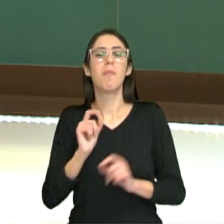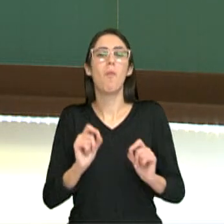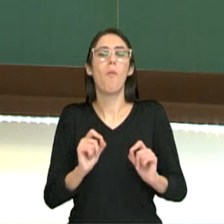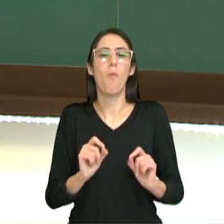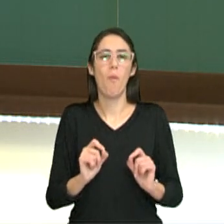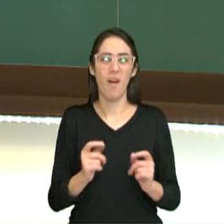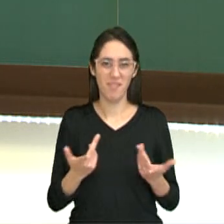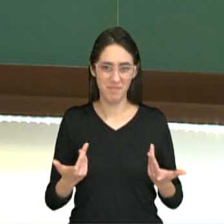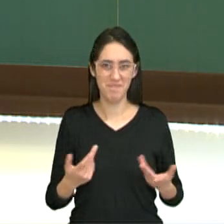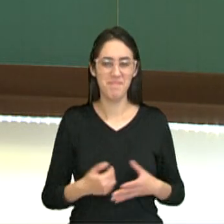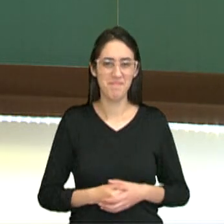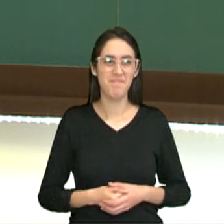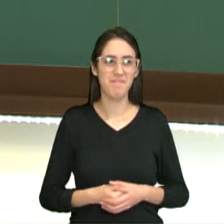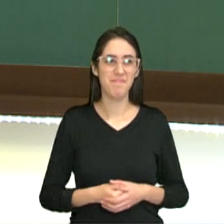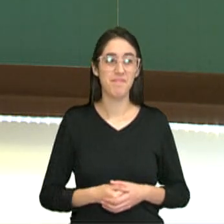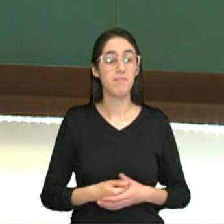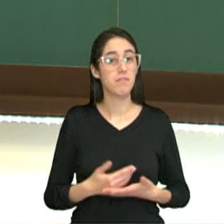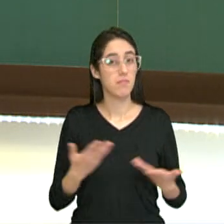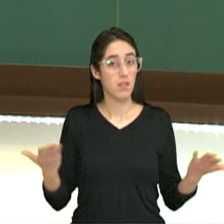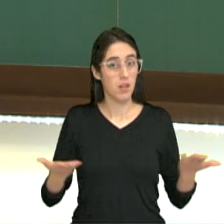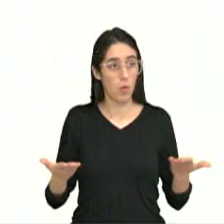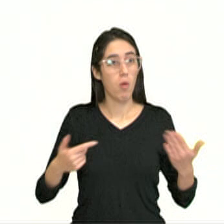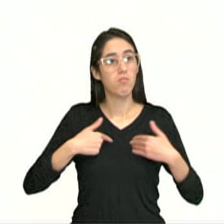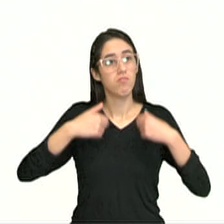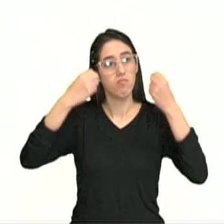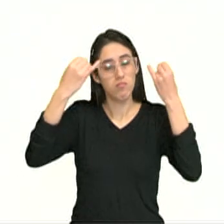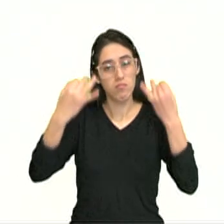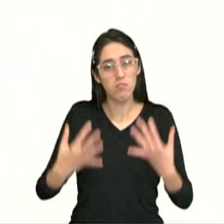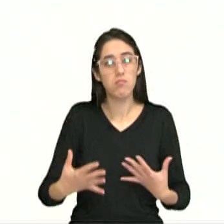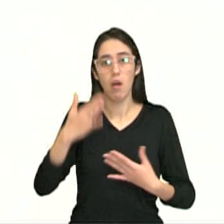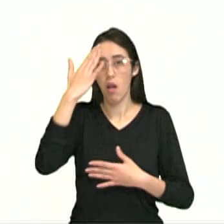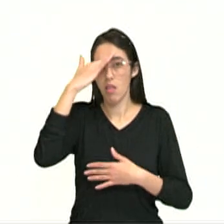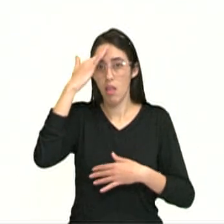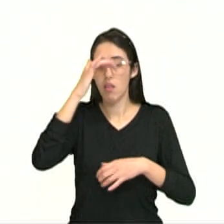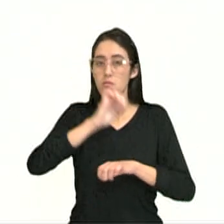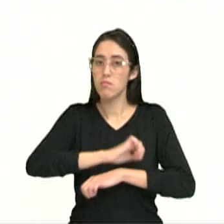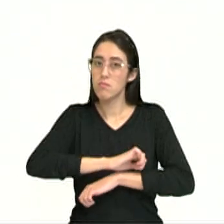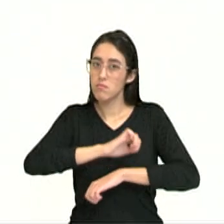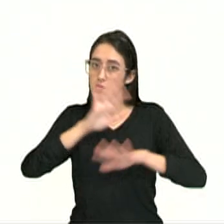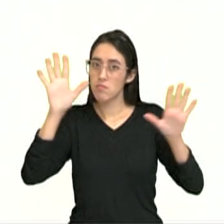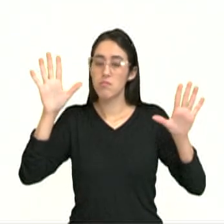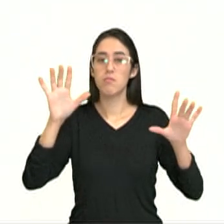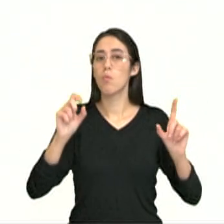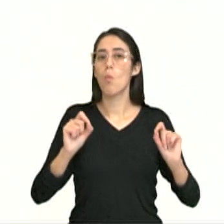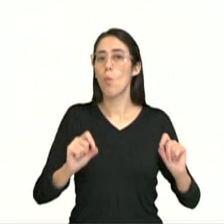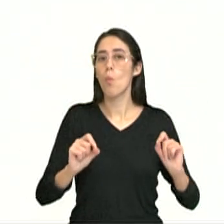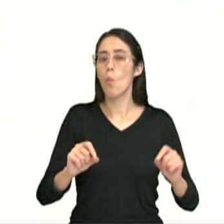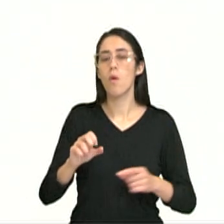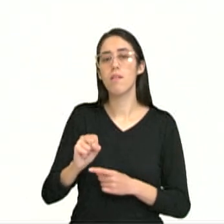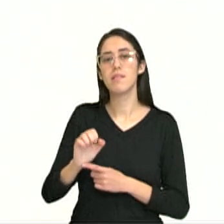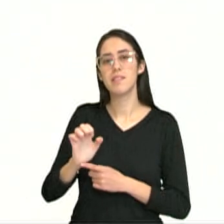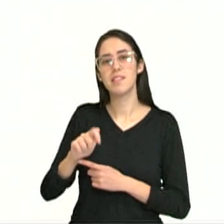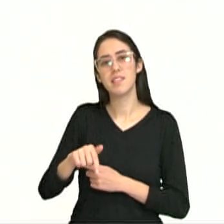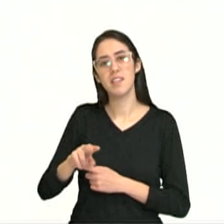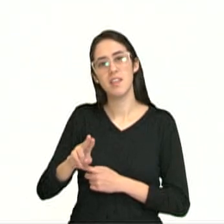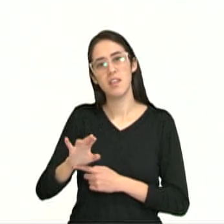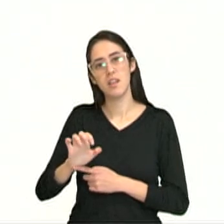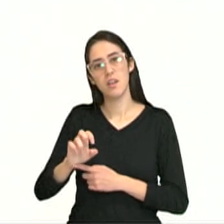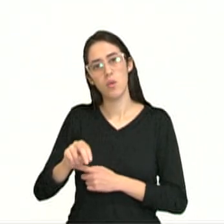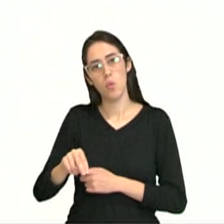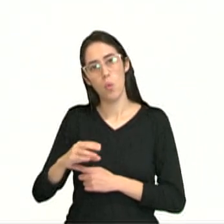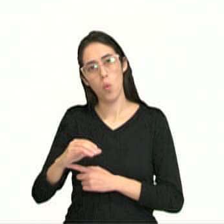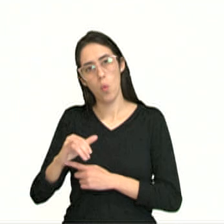uma sequência. E agora vamos entender o que é uma sequência. Então,